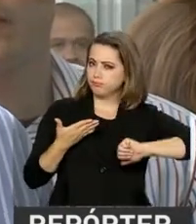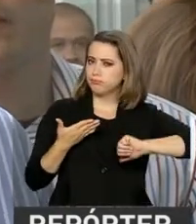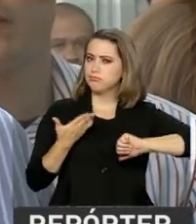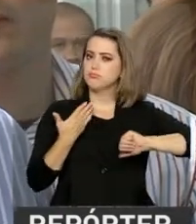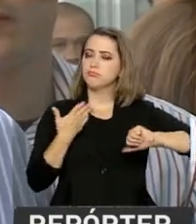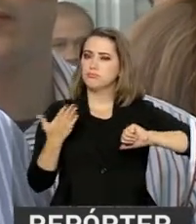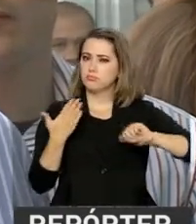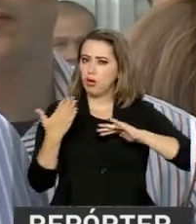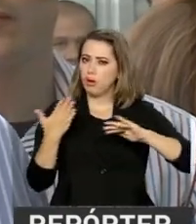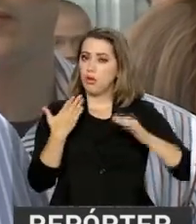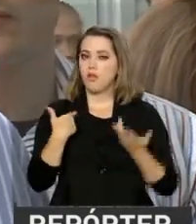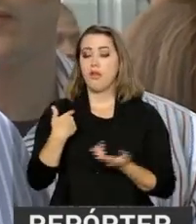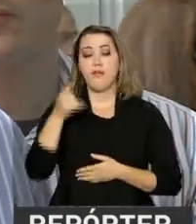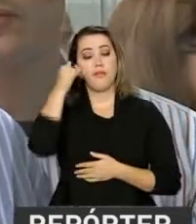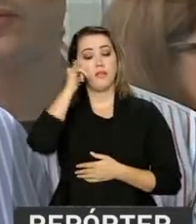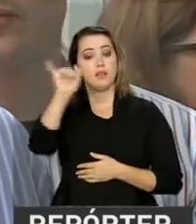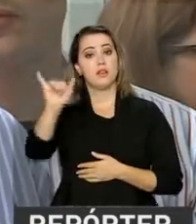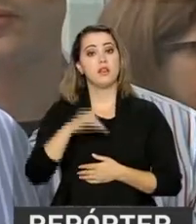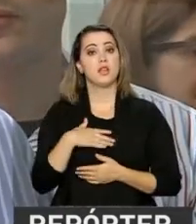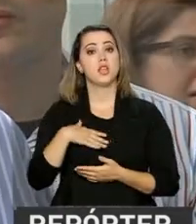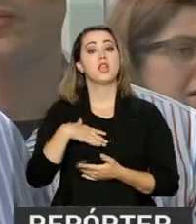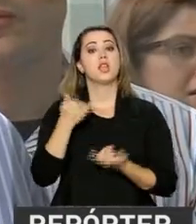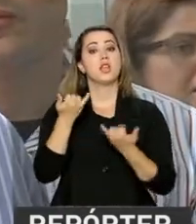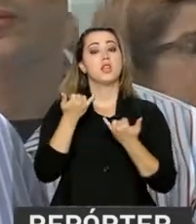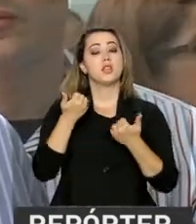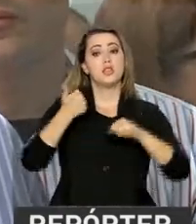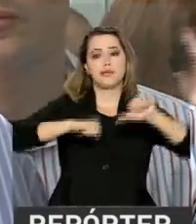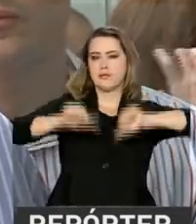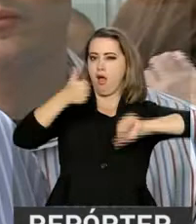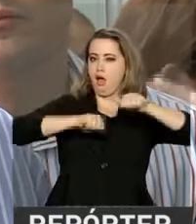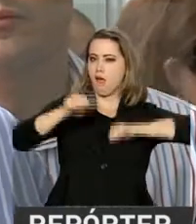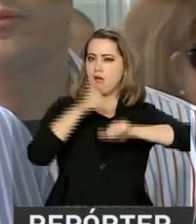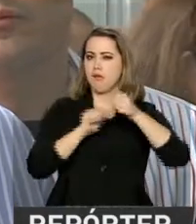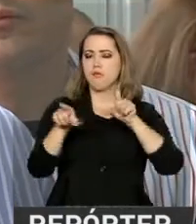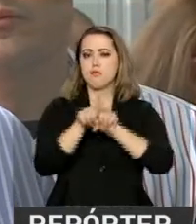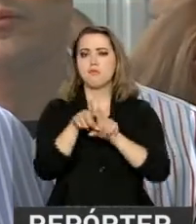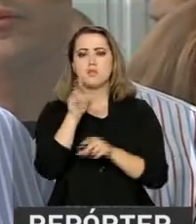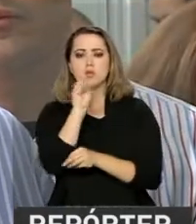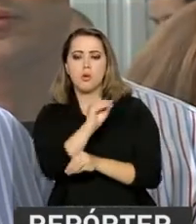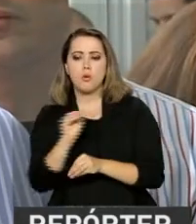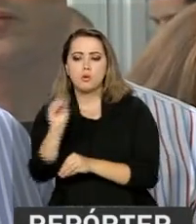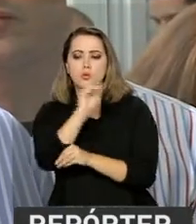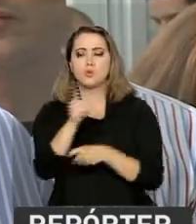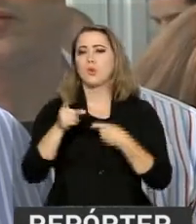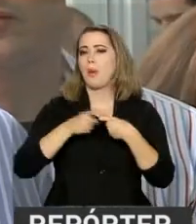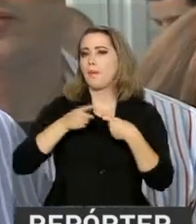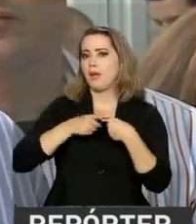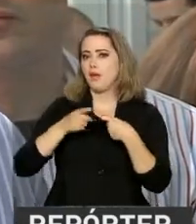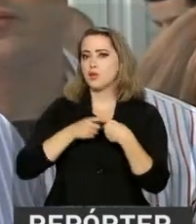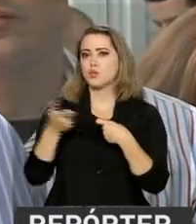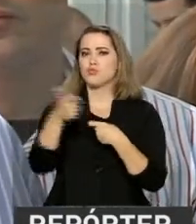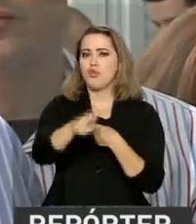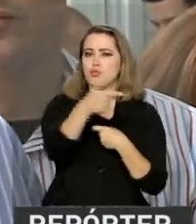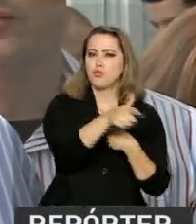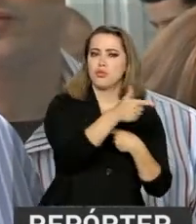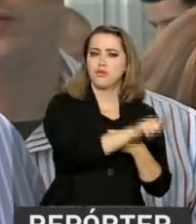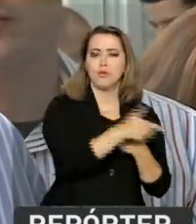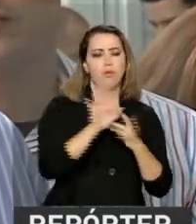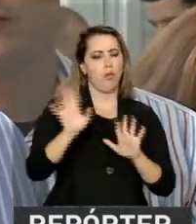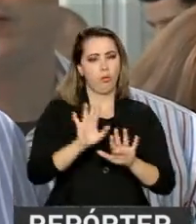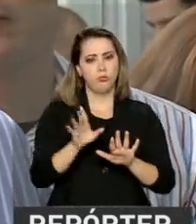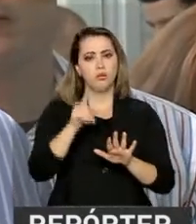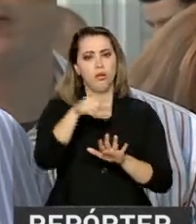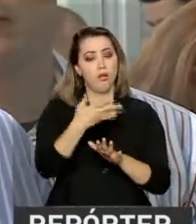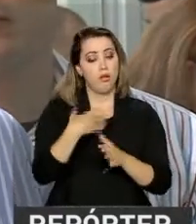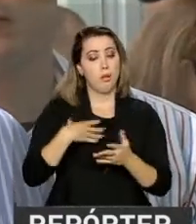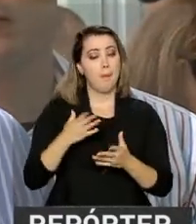Evitaremos replicação de exames, consultas, entrega de medicamentos, uma economia prevista de 20 bilhões de reais no sistema SUS com